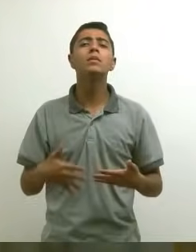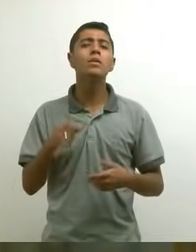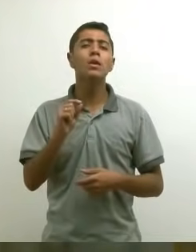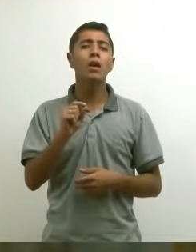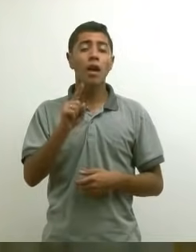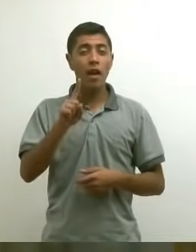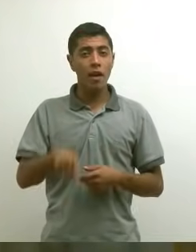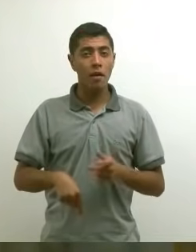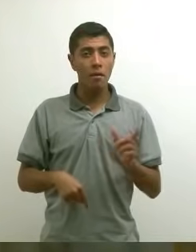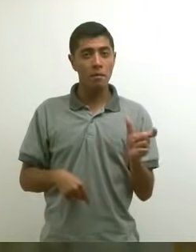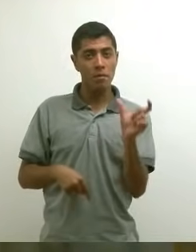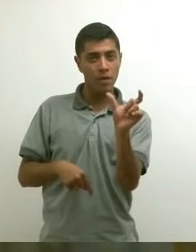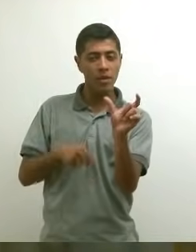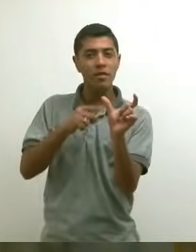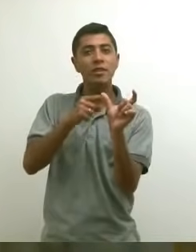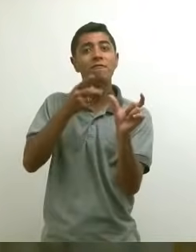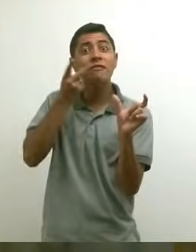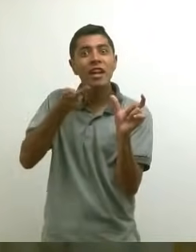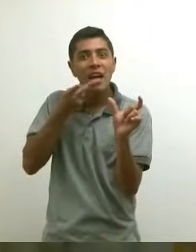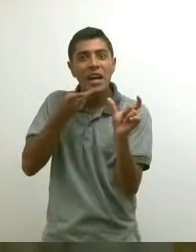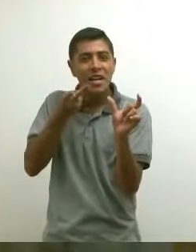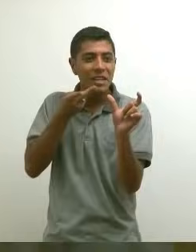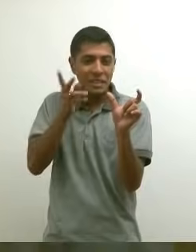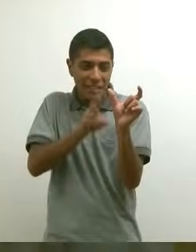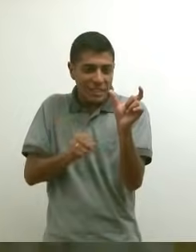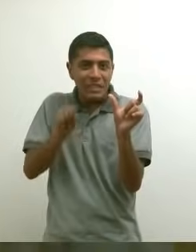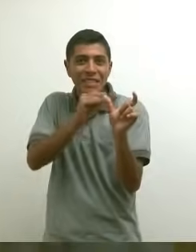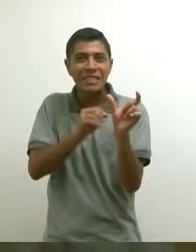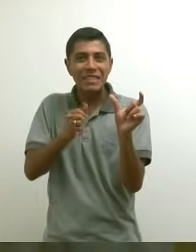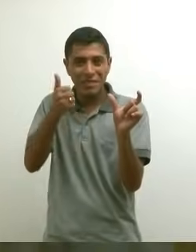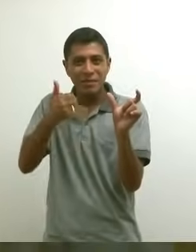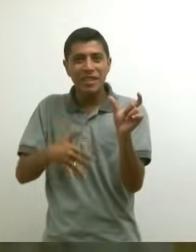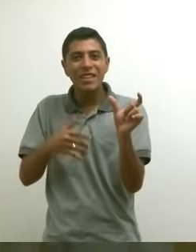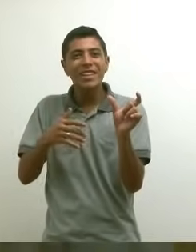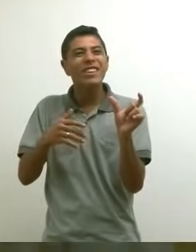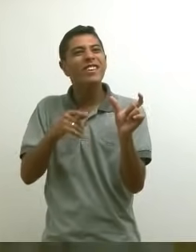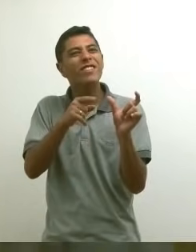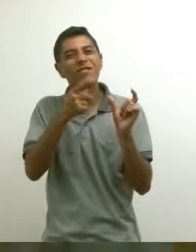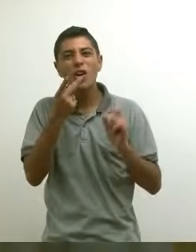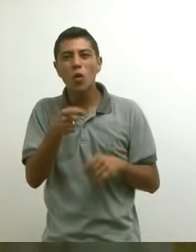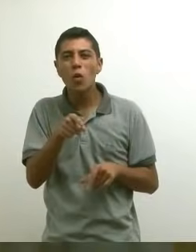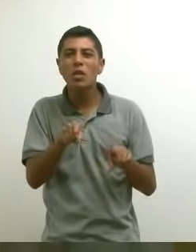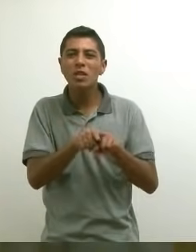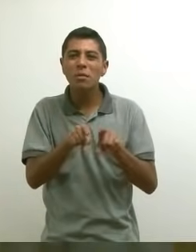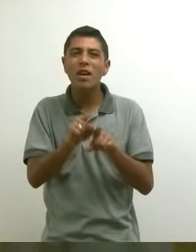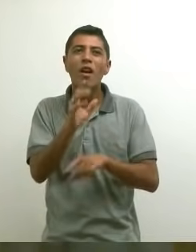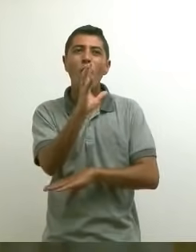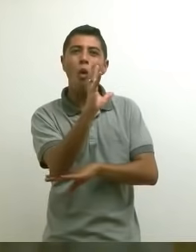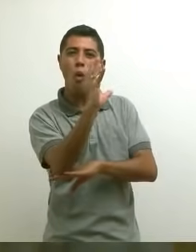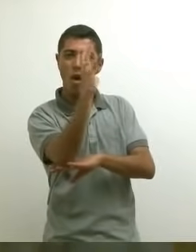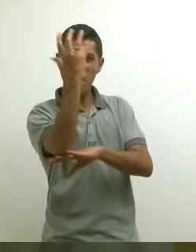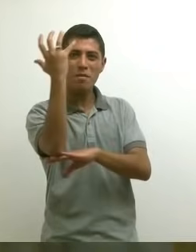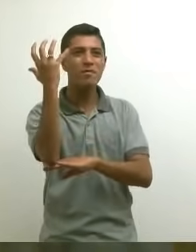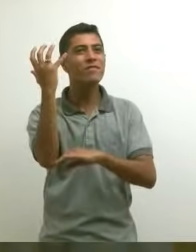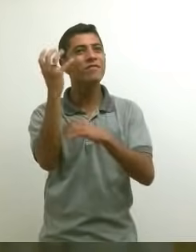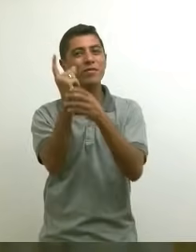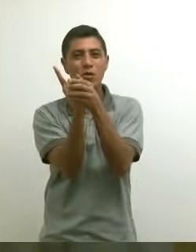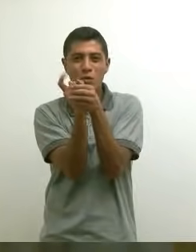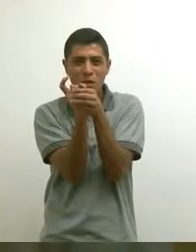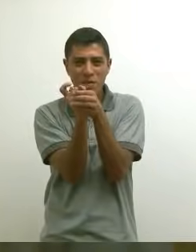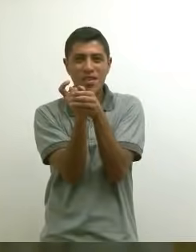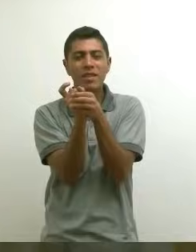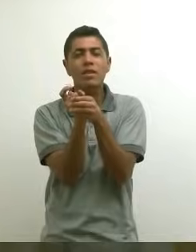palavra do falar e da goiabeira é o seguinte pelo que